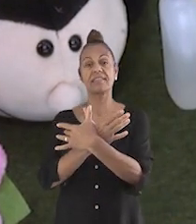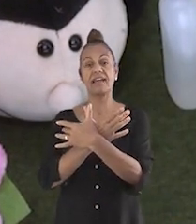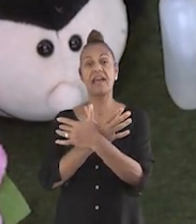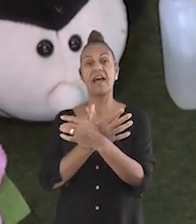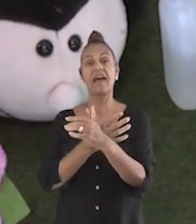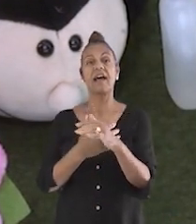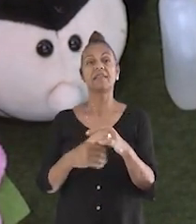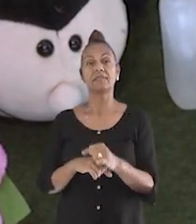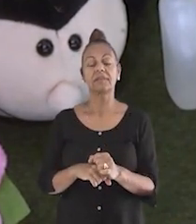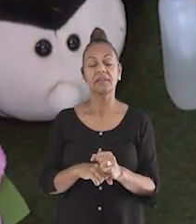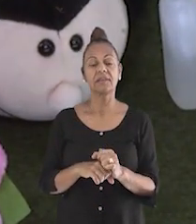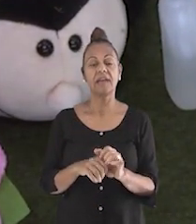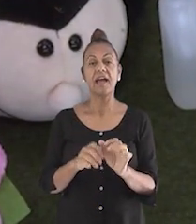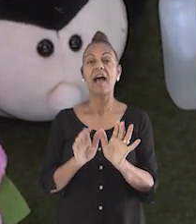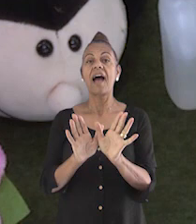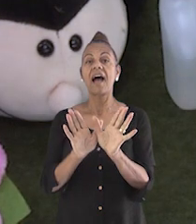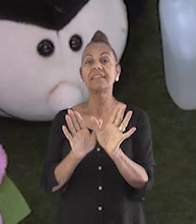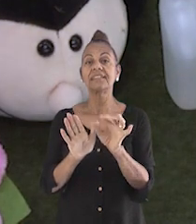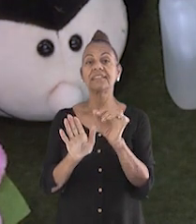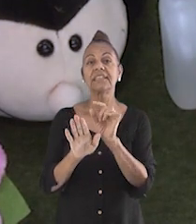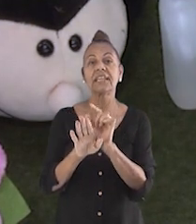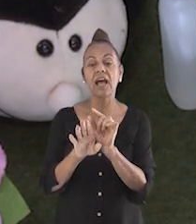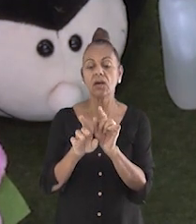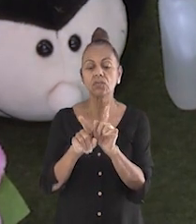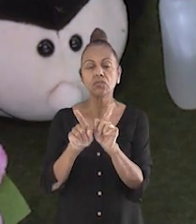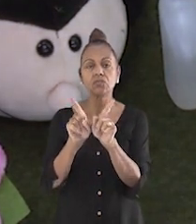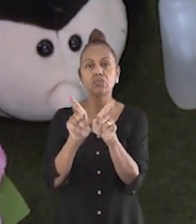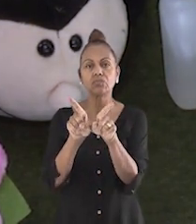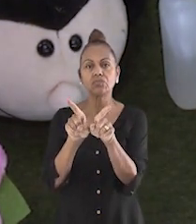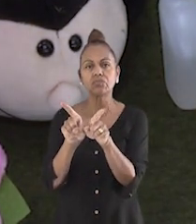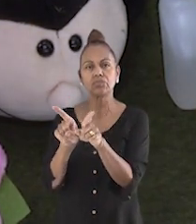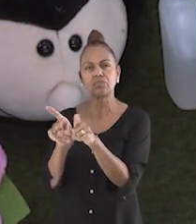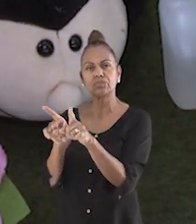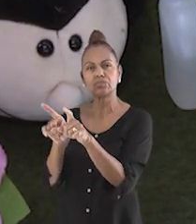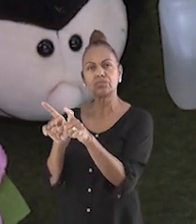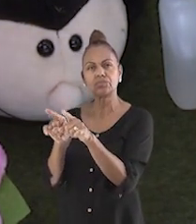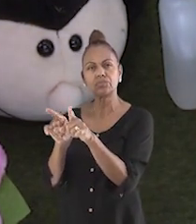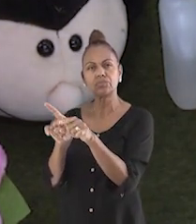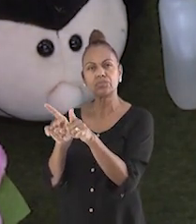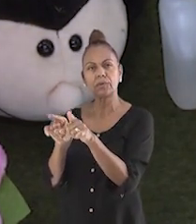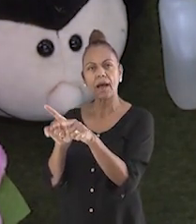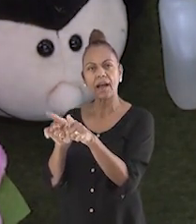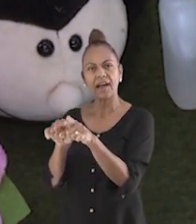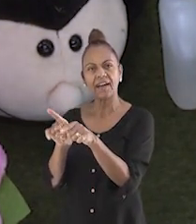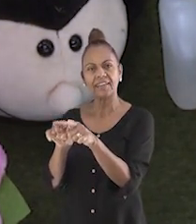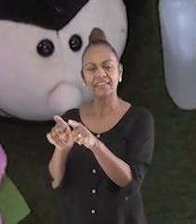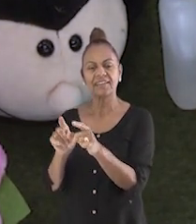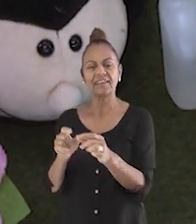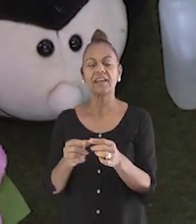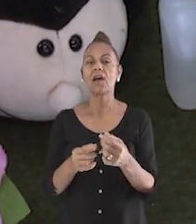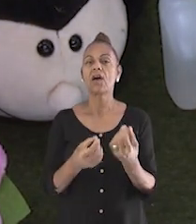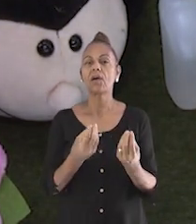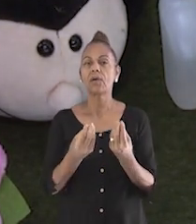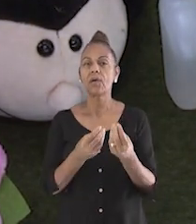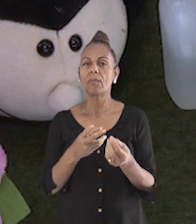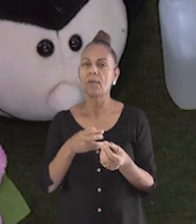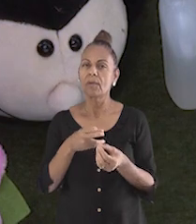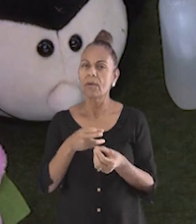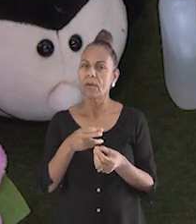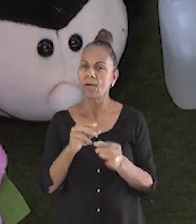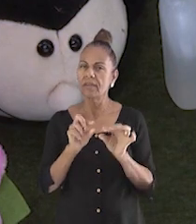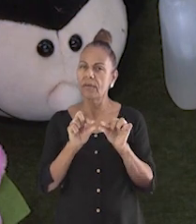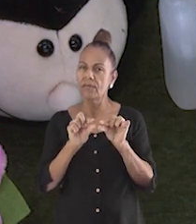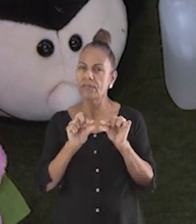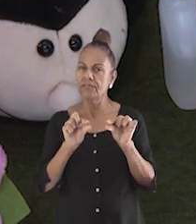borboleta com o papel que sobrou, com a sobra do papel. Corta uma tirinha bem